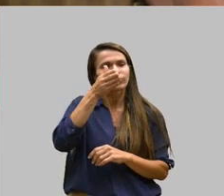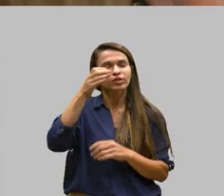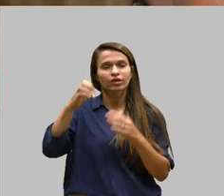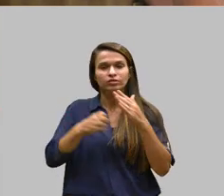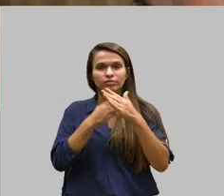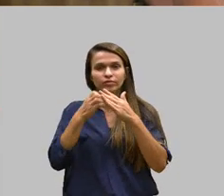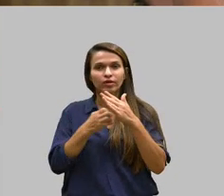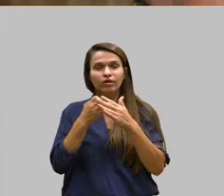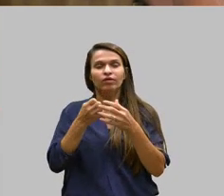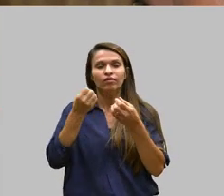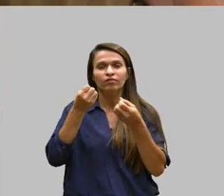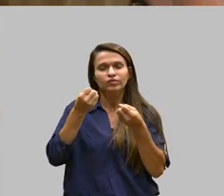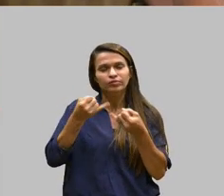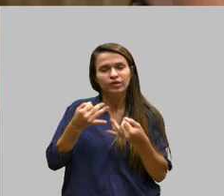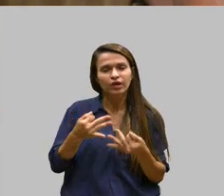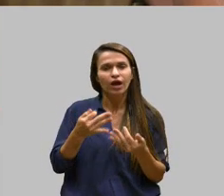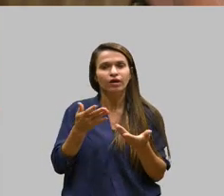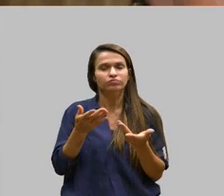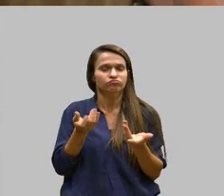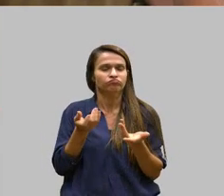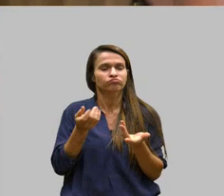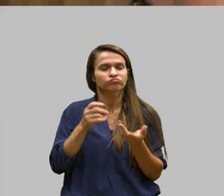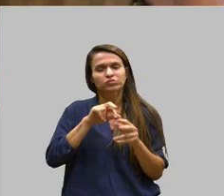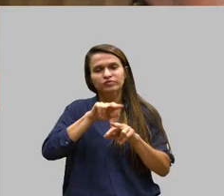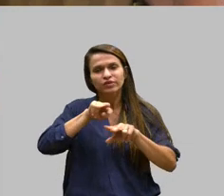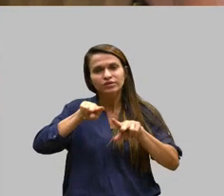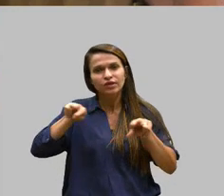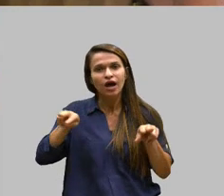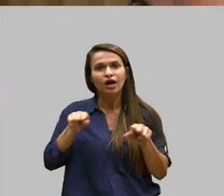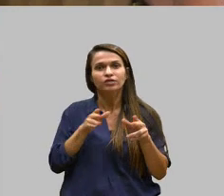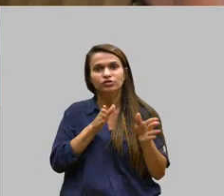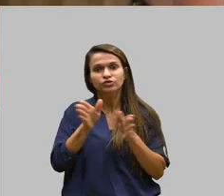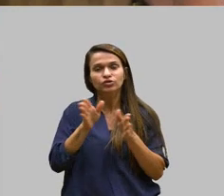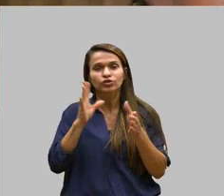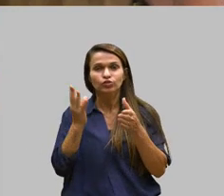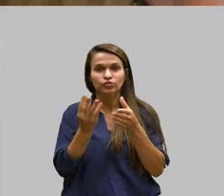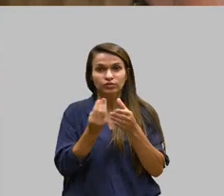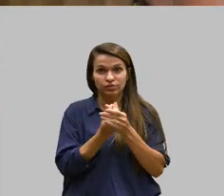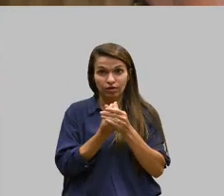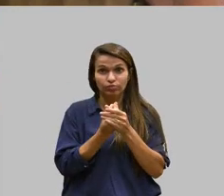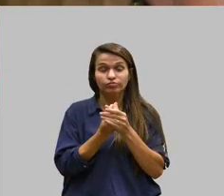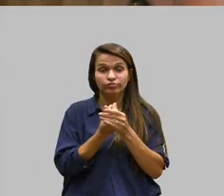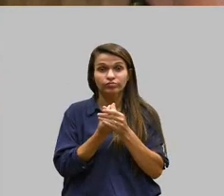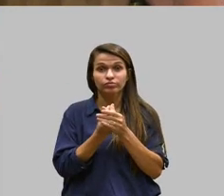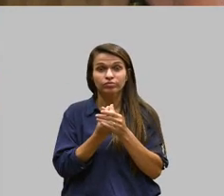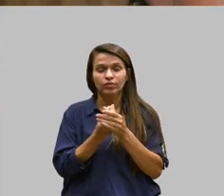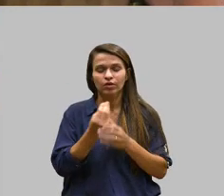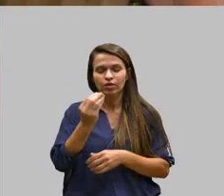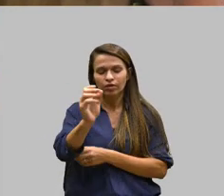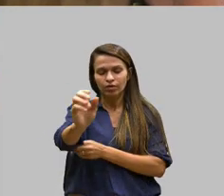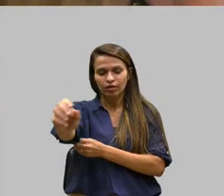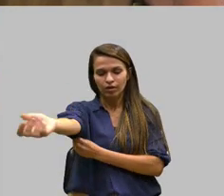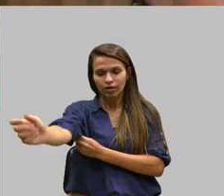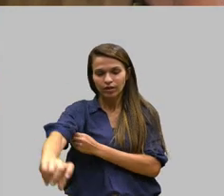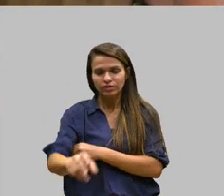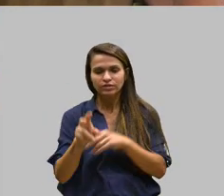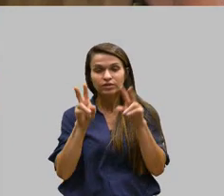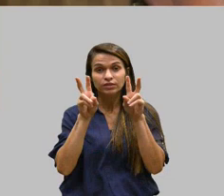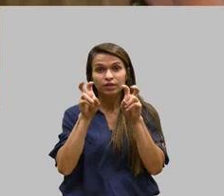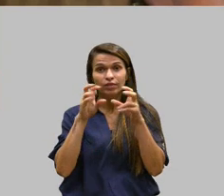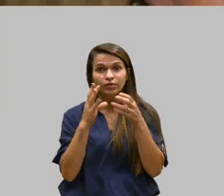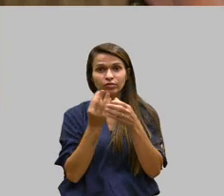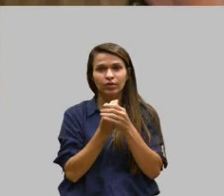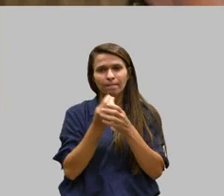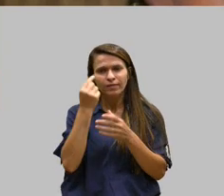acessibilidade inclusão porque quando a gente fala em inclusão a gente pensa que é só